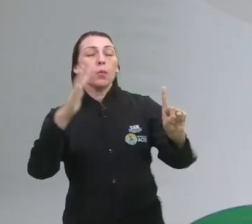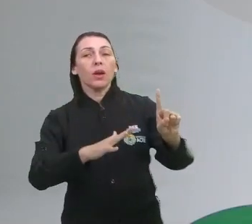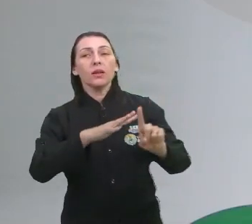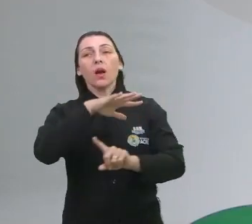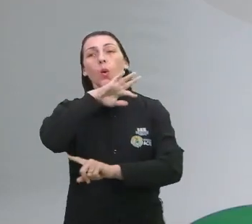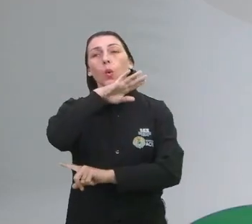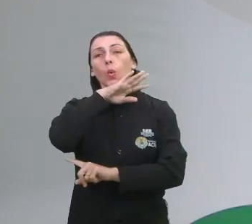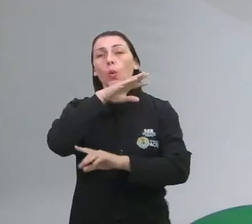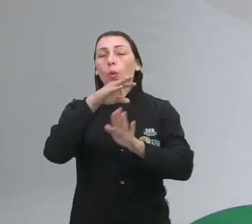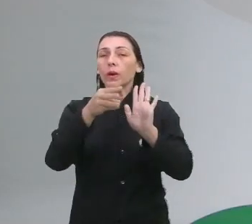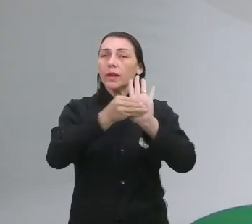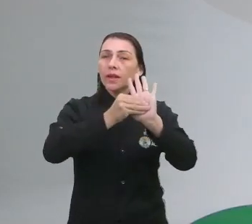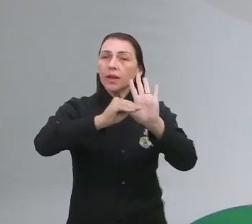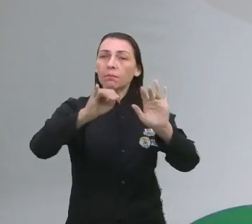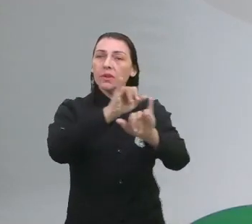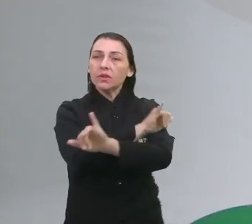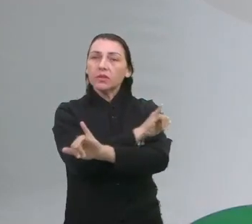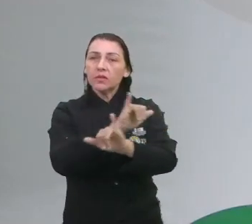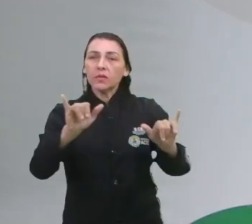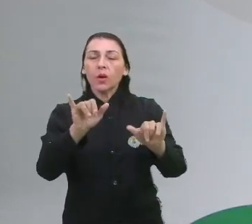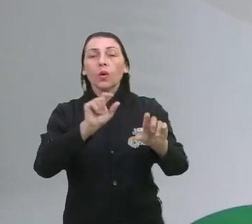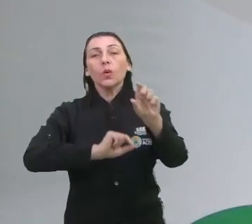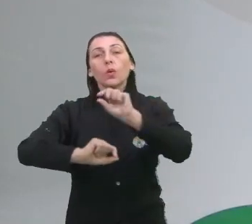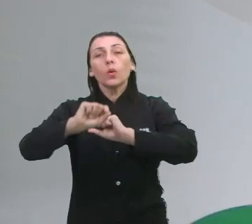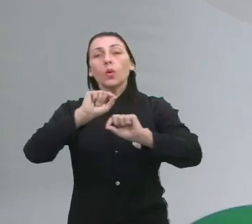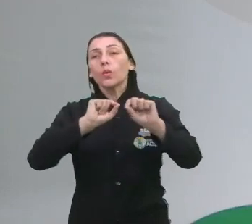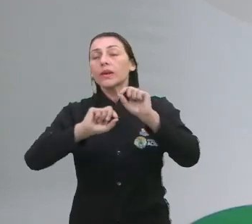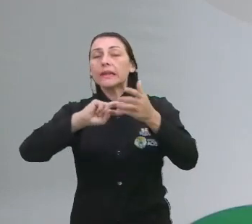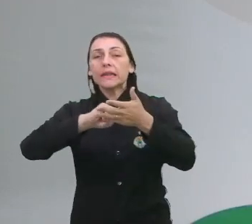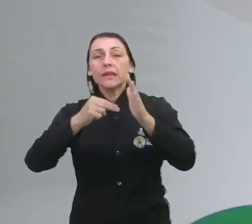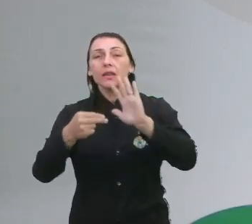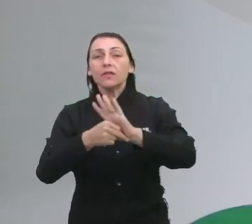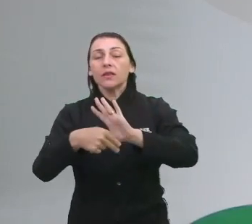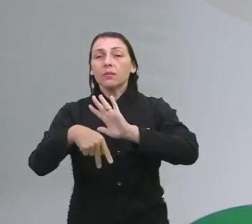negativas que a mídia acaba divulgando. O que a gente quer dizer aqui